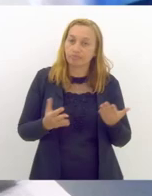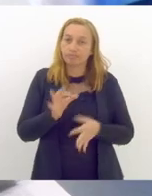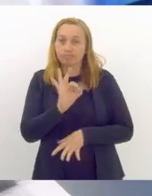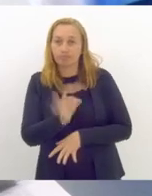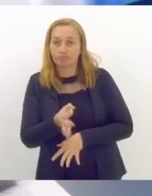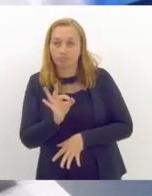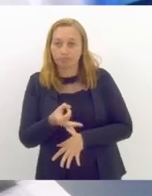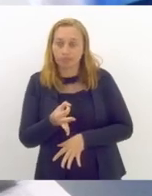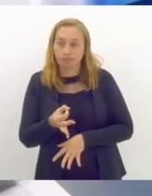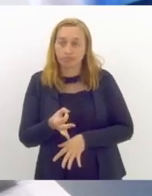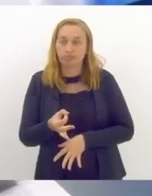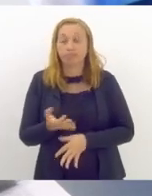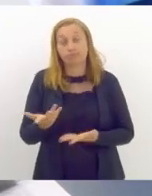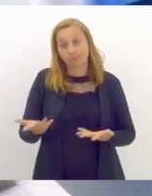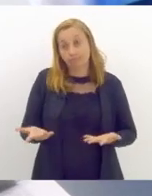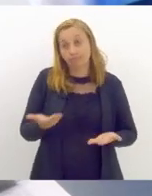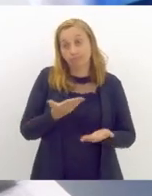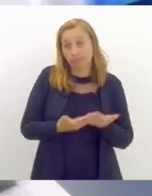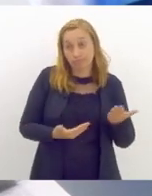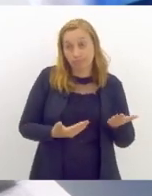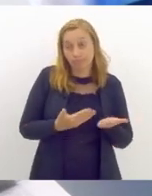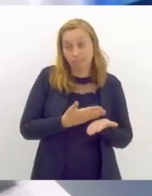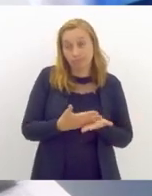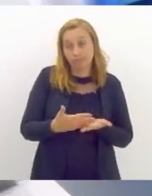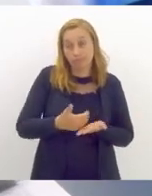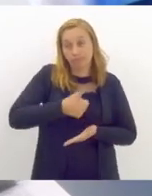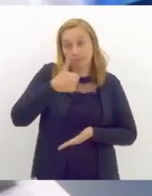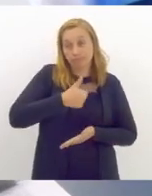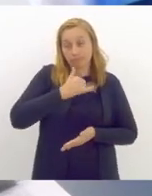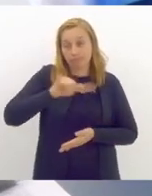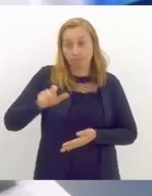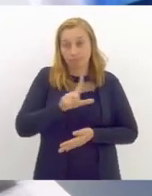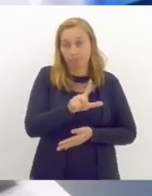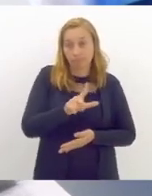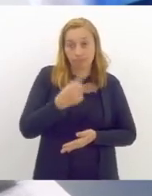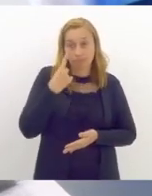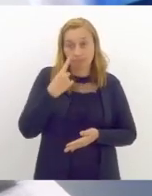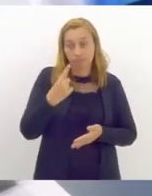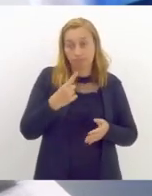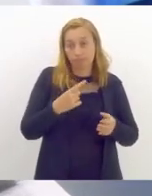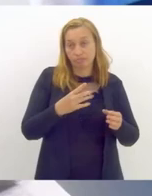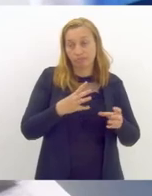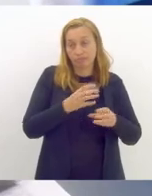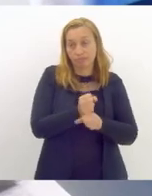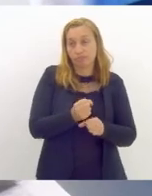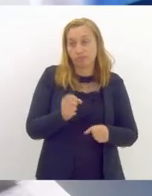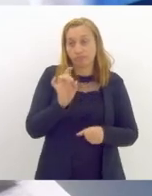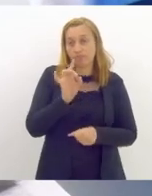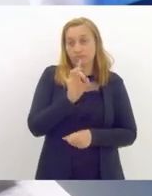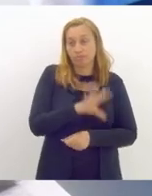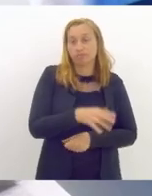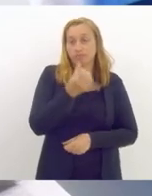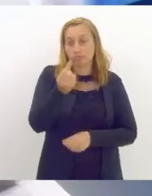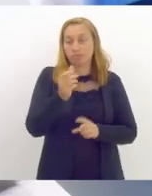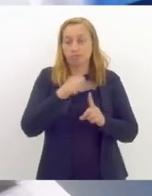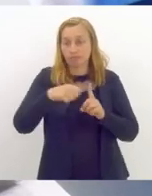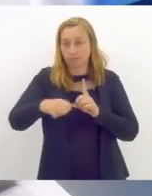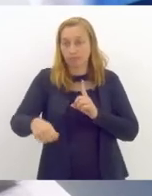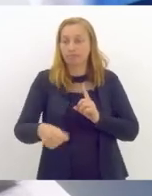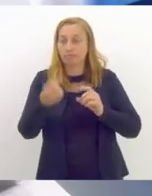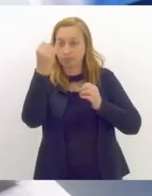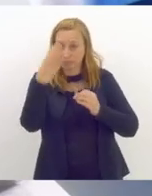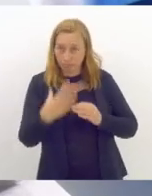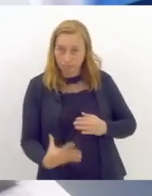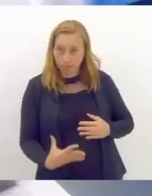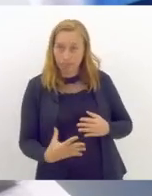são esbulho porque a perda começou em primeiro de julho Então você tem que computar só as perdas dos últimos seis meses então só esclarecendo